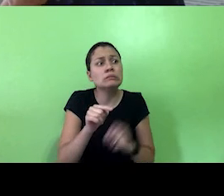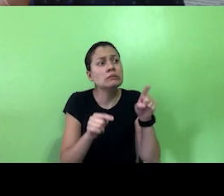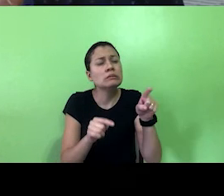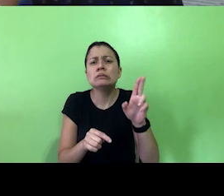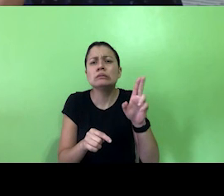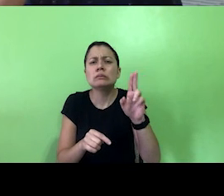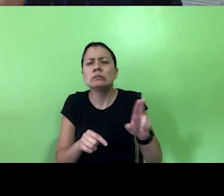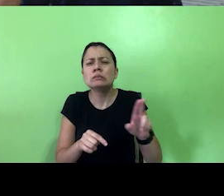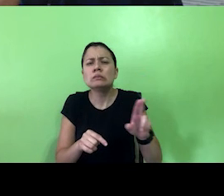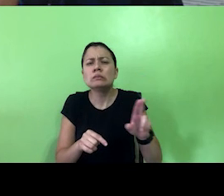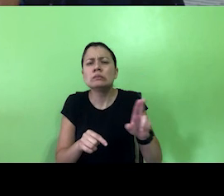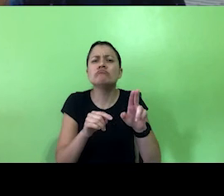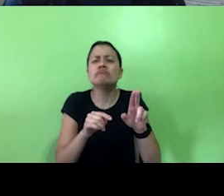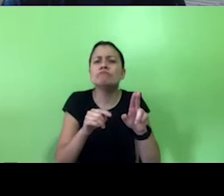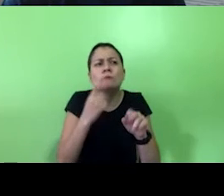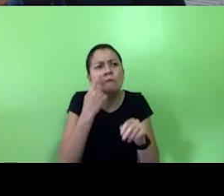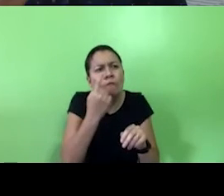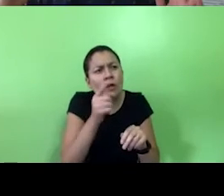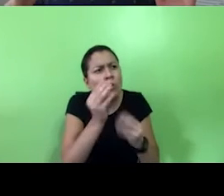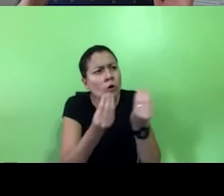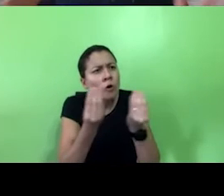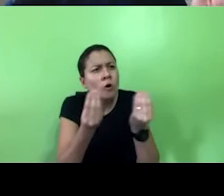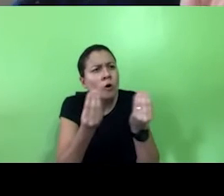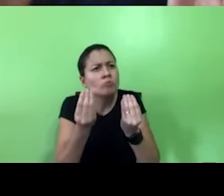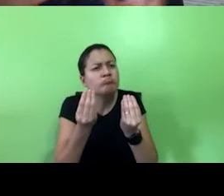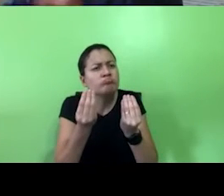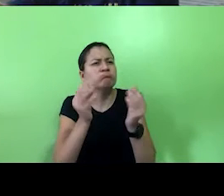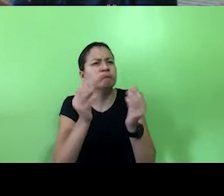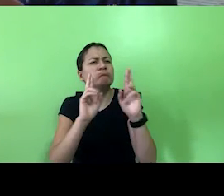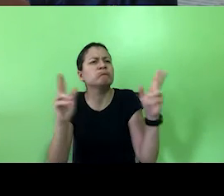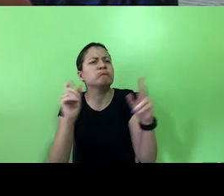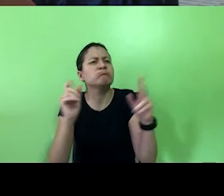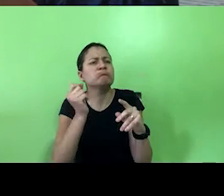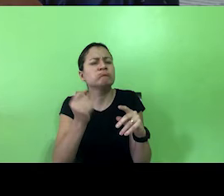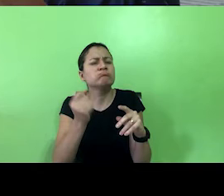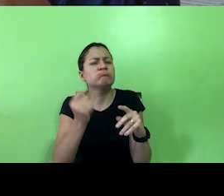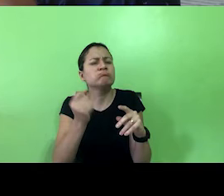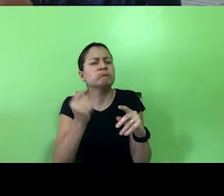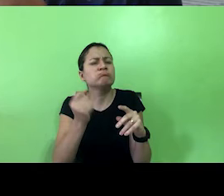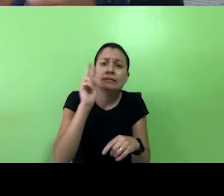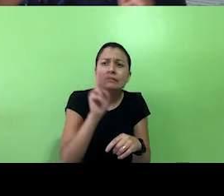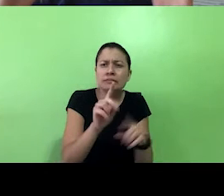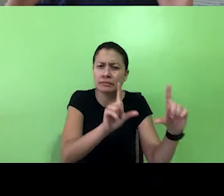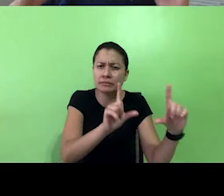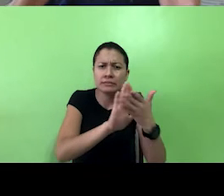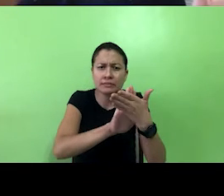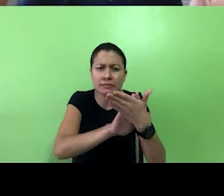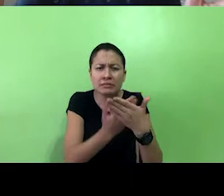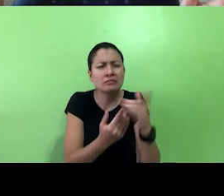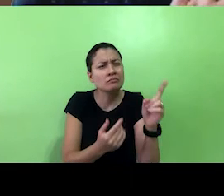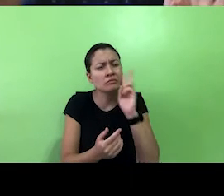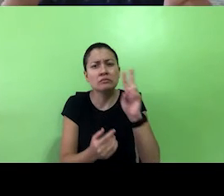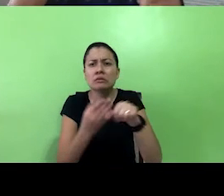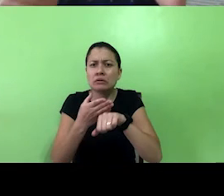interpretação um pouco diferente do que a gente estava esperando, ele entrava, mesmo ele vendo a janela do intérprete, ele meio que entrava